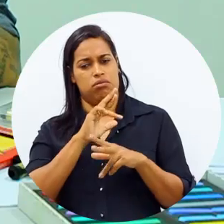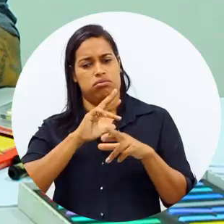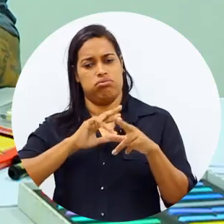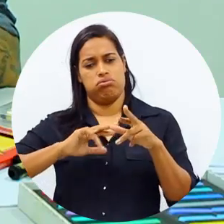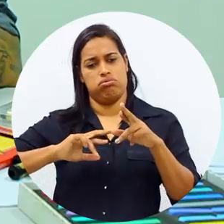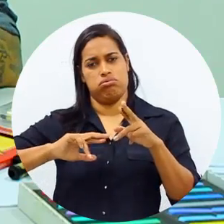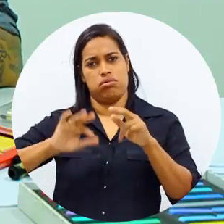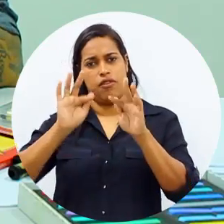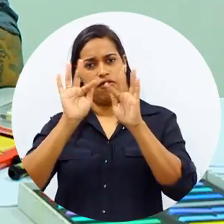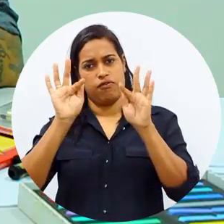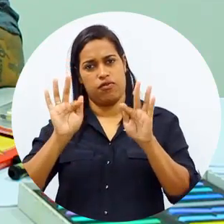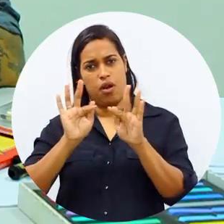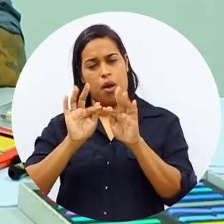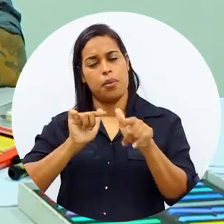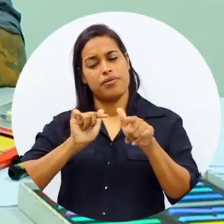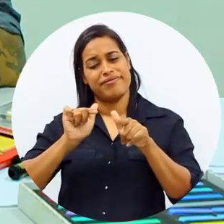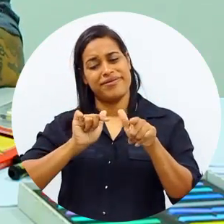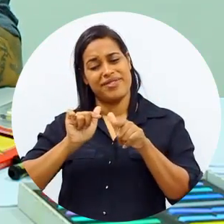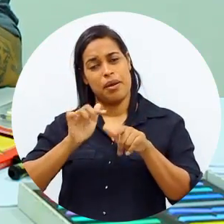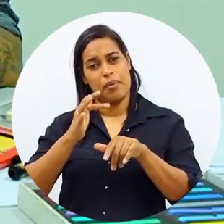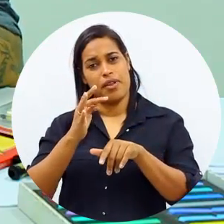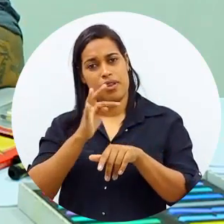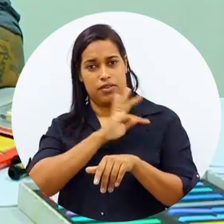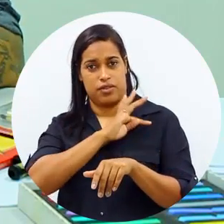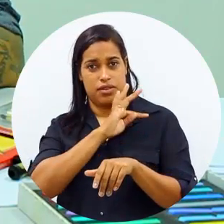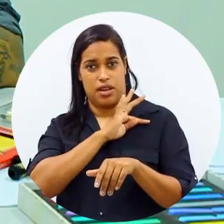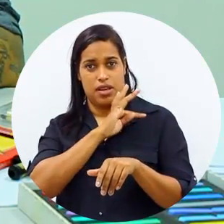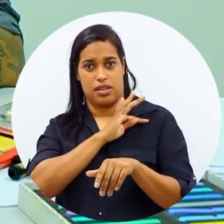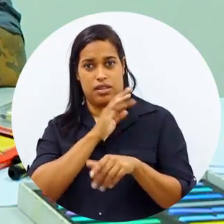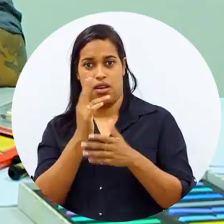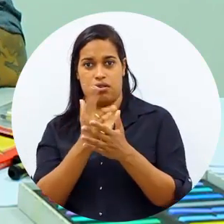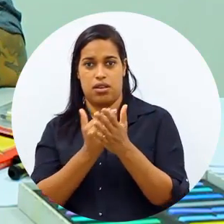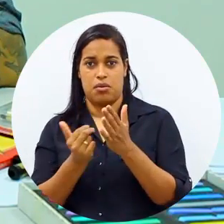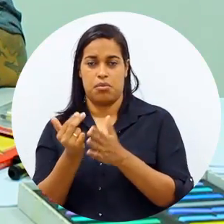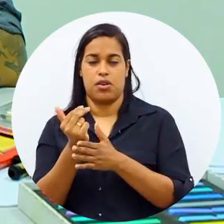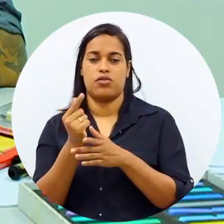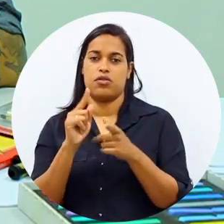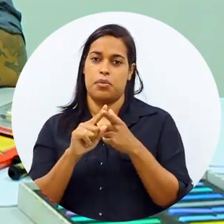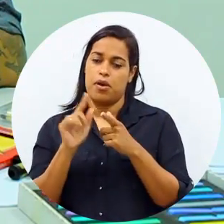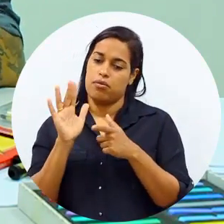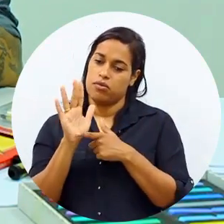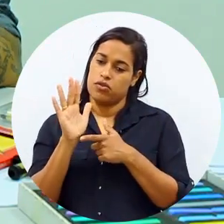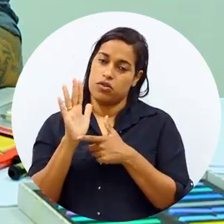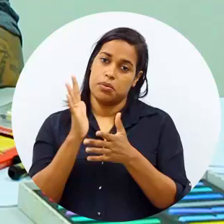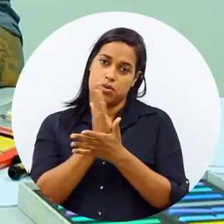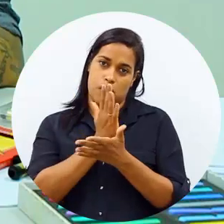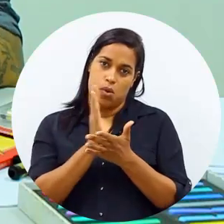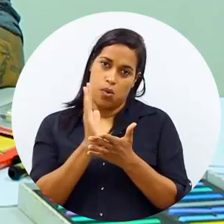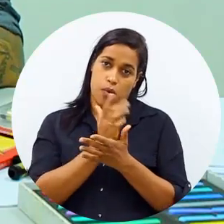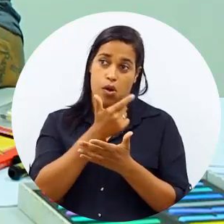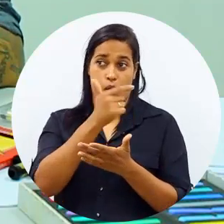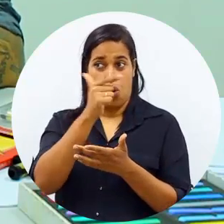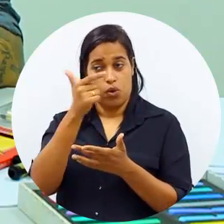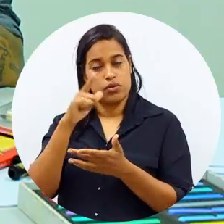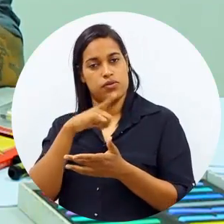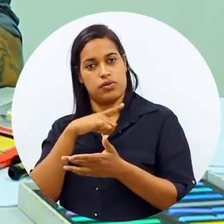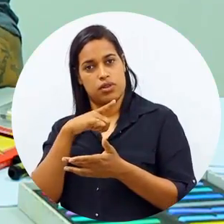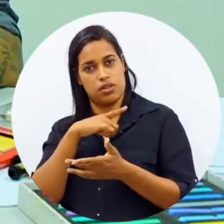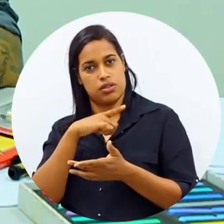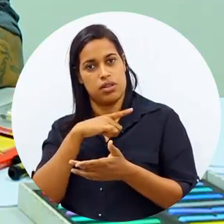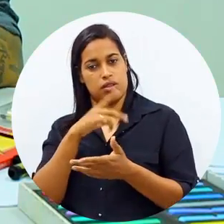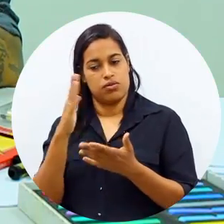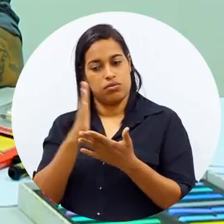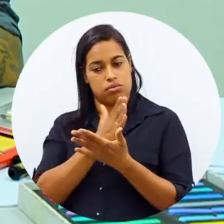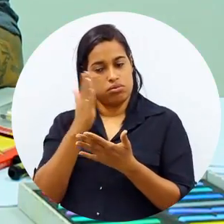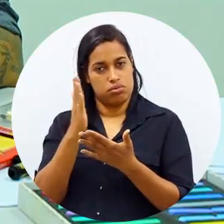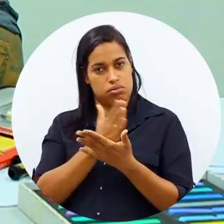tem diversas formas de trabalhar as técnicas compositivas da imagem. Nós mostramos algumas, outras